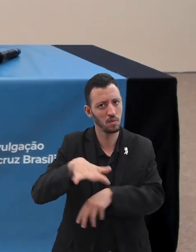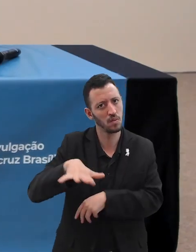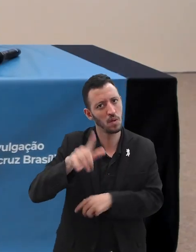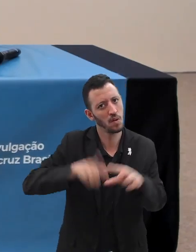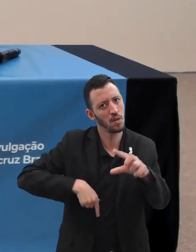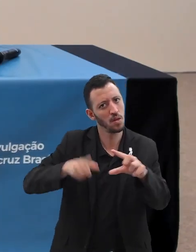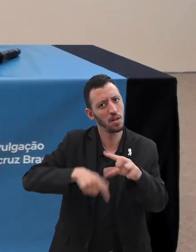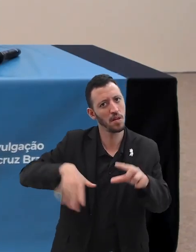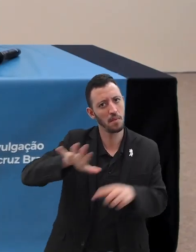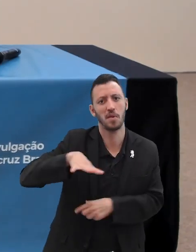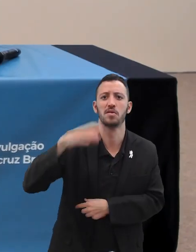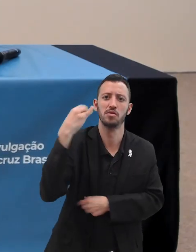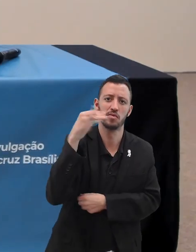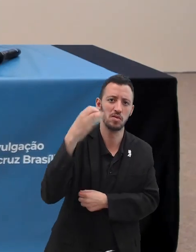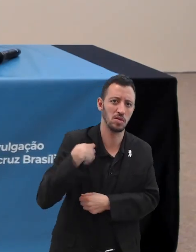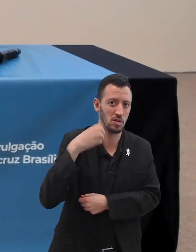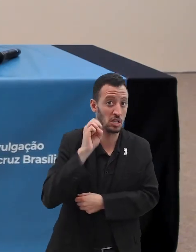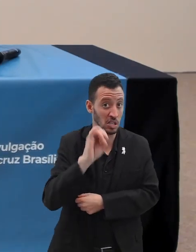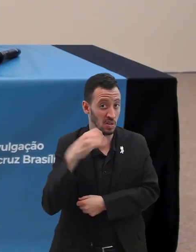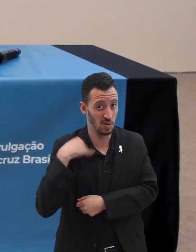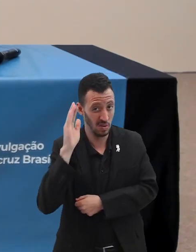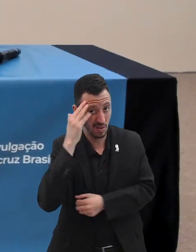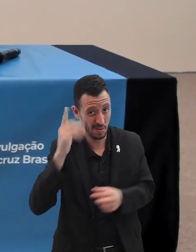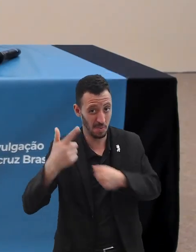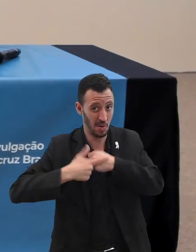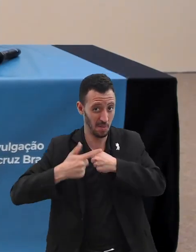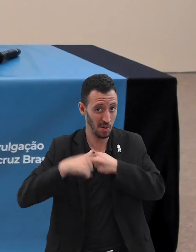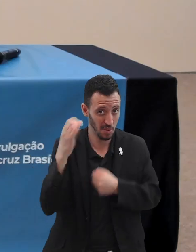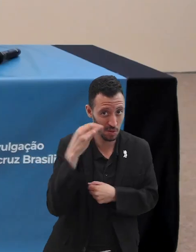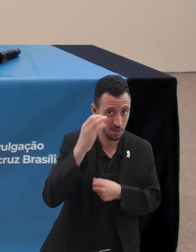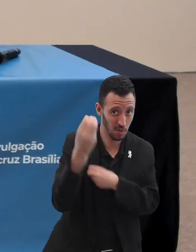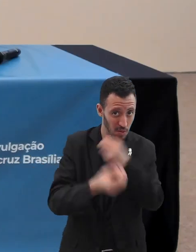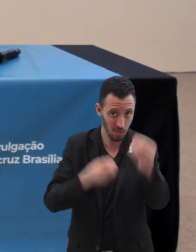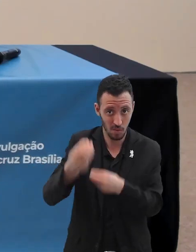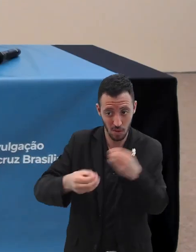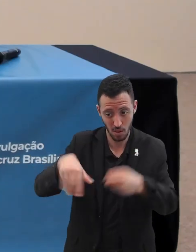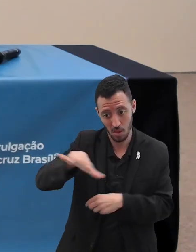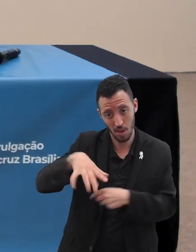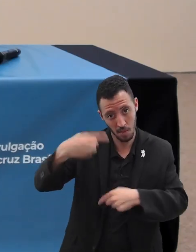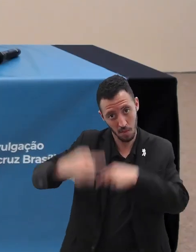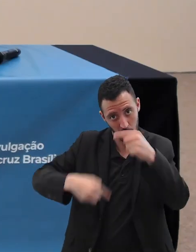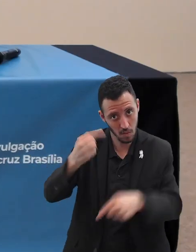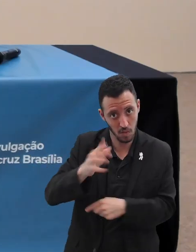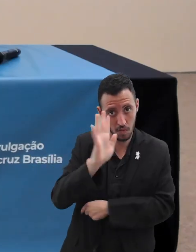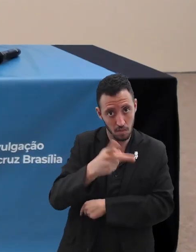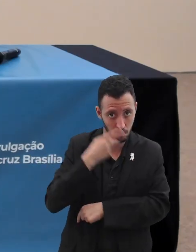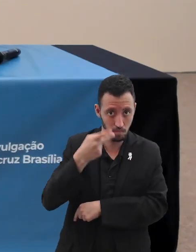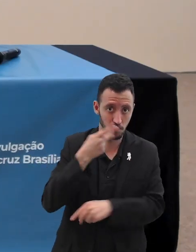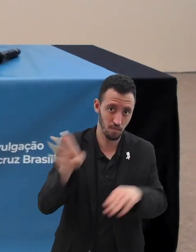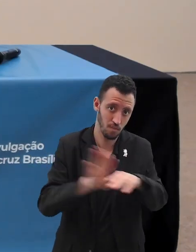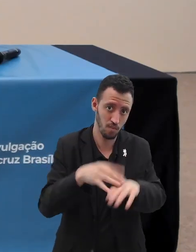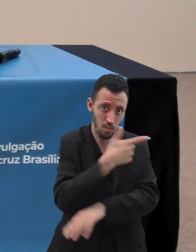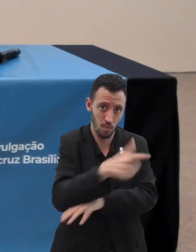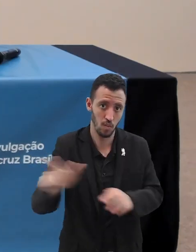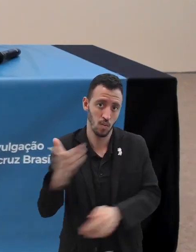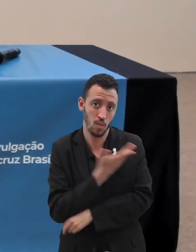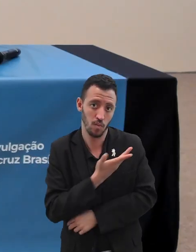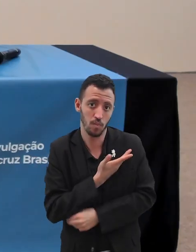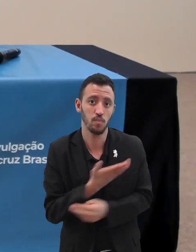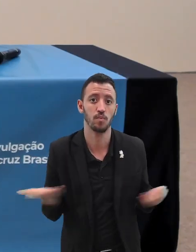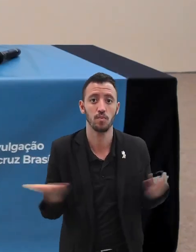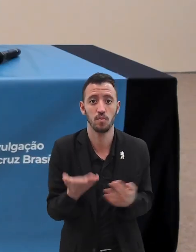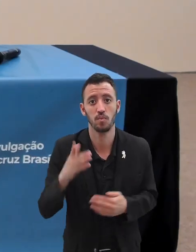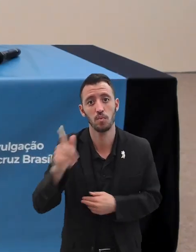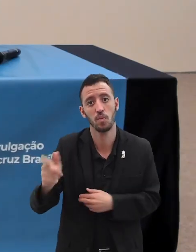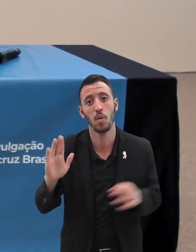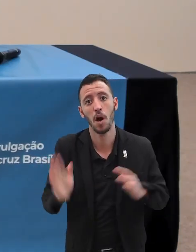letramento científico. Porque se eu não entender o papel da ciência na sociedade como um ato político, como foi dito aqui também por outros colegas,